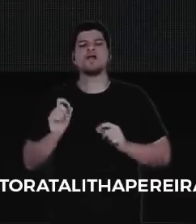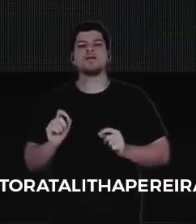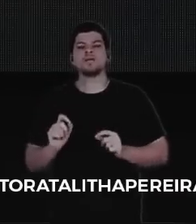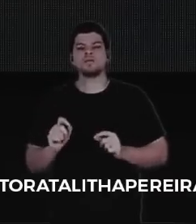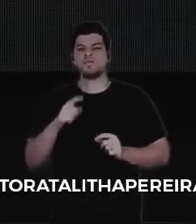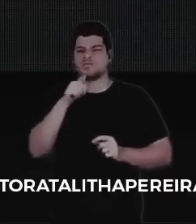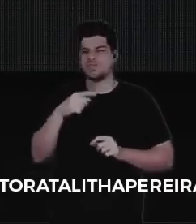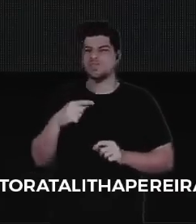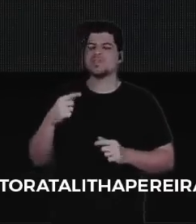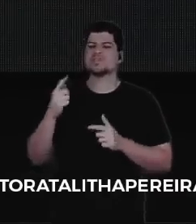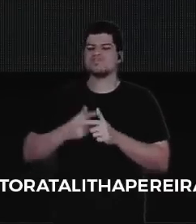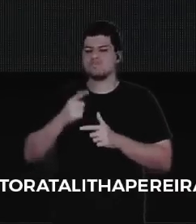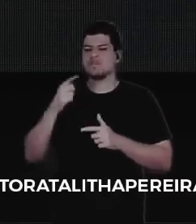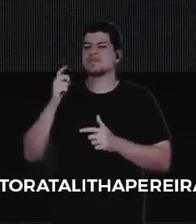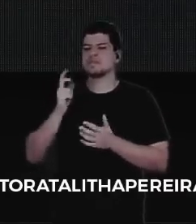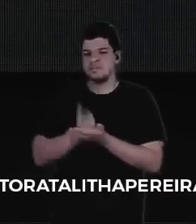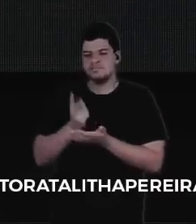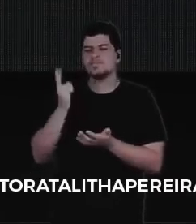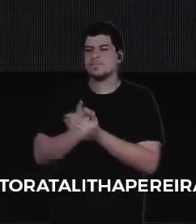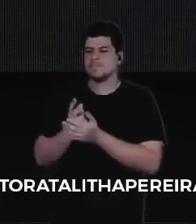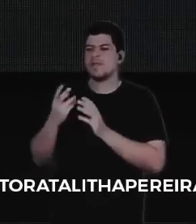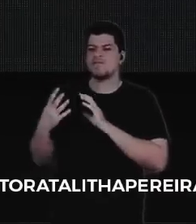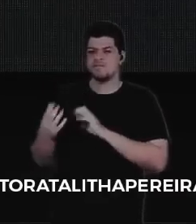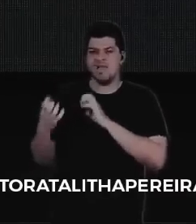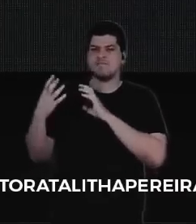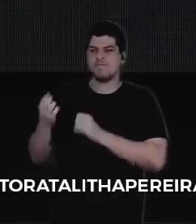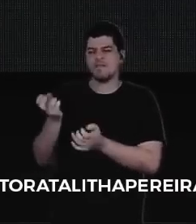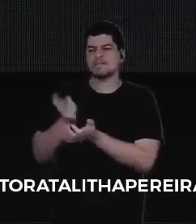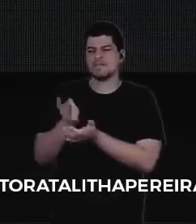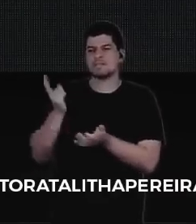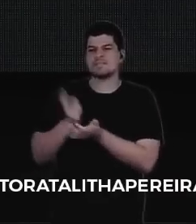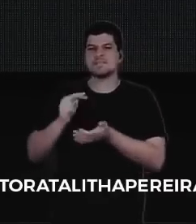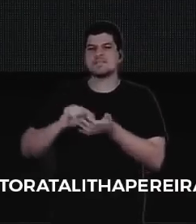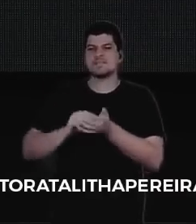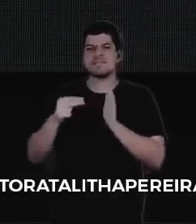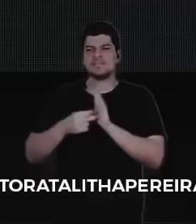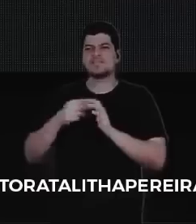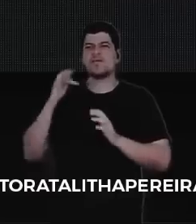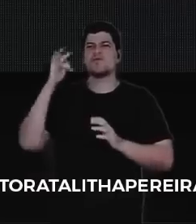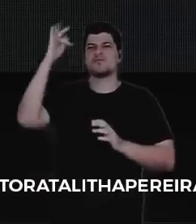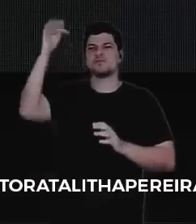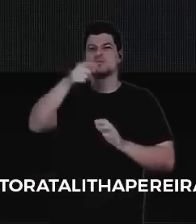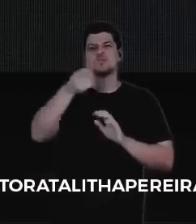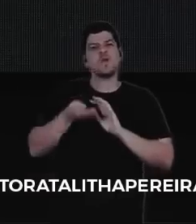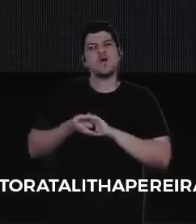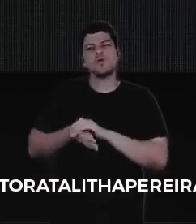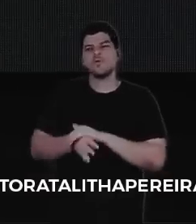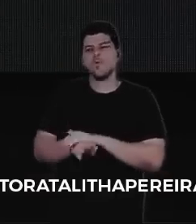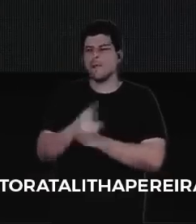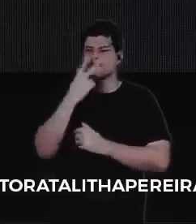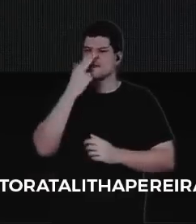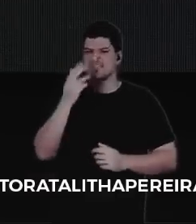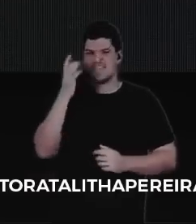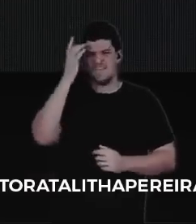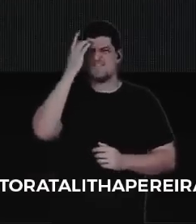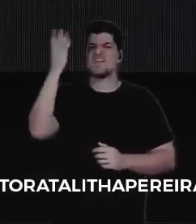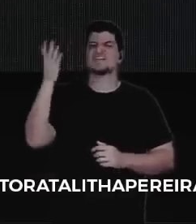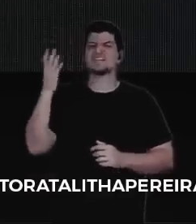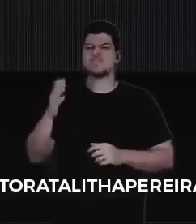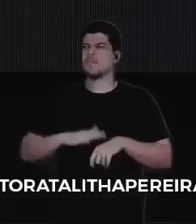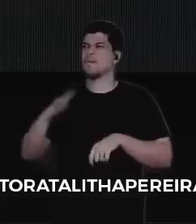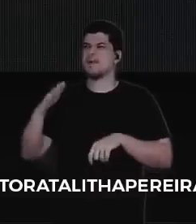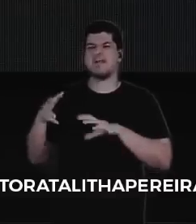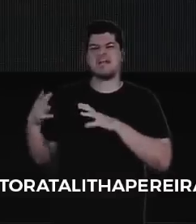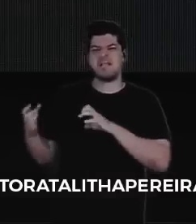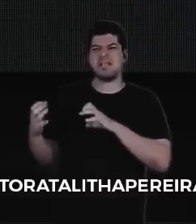cérebro para tornar mais provável a reclamação futura. Isso é interessante. Com o tempo você acha mais fácil ser negativo do que